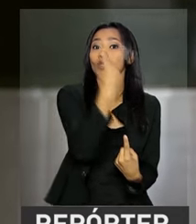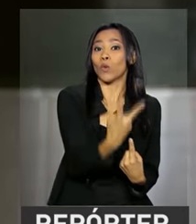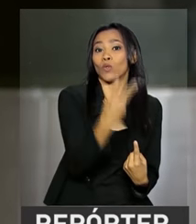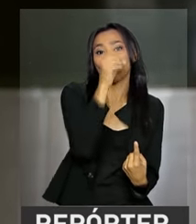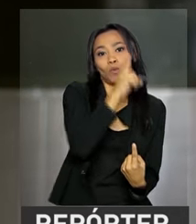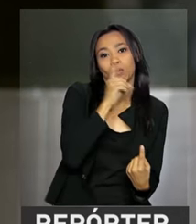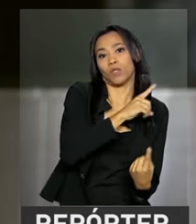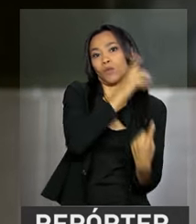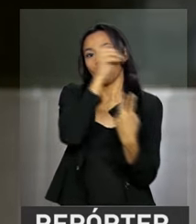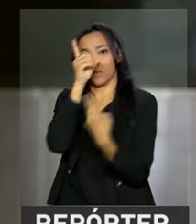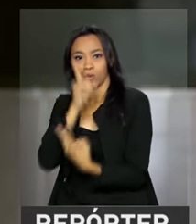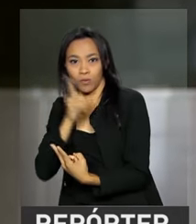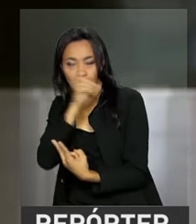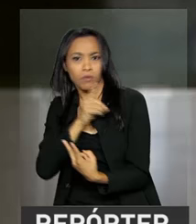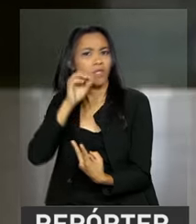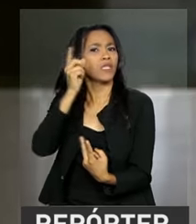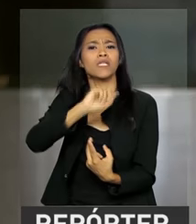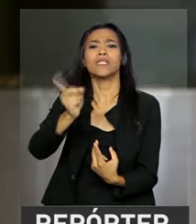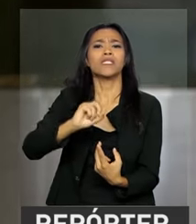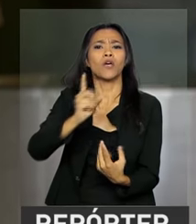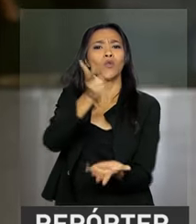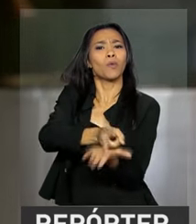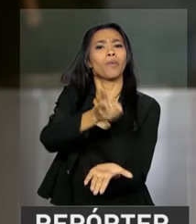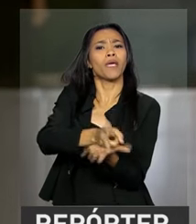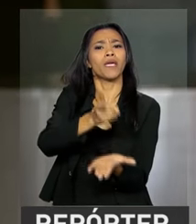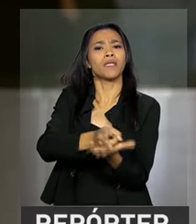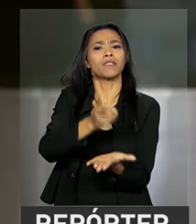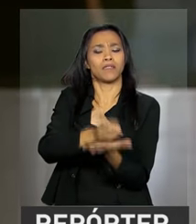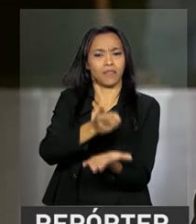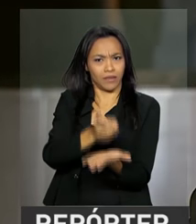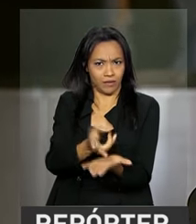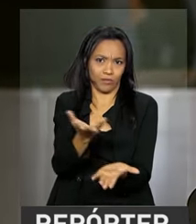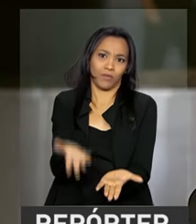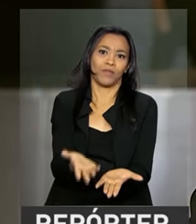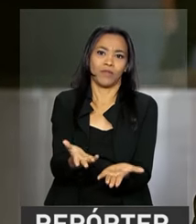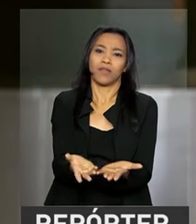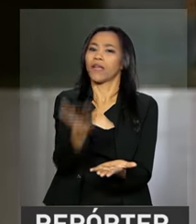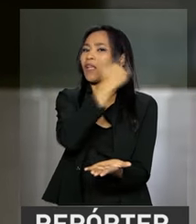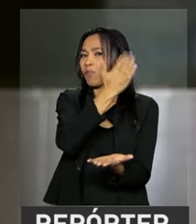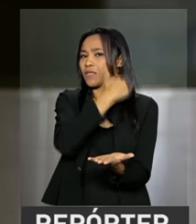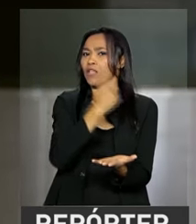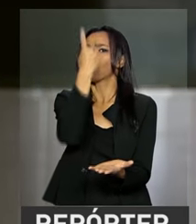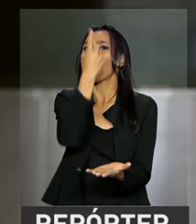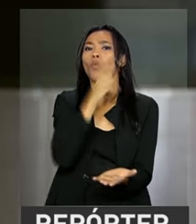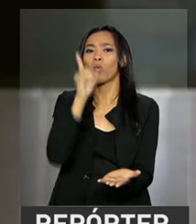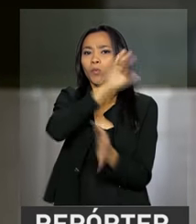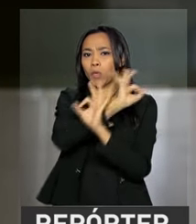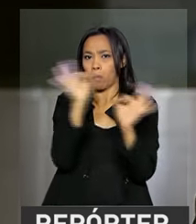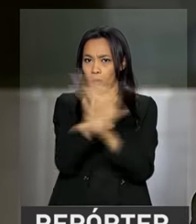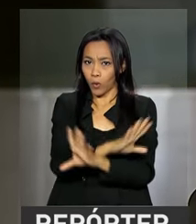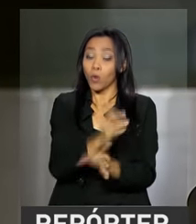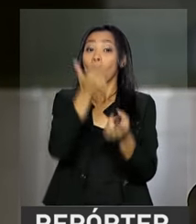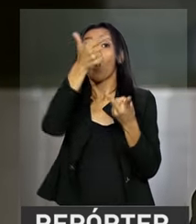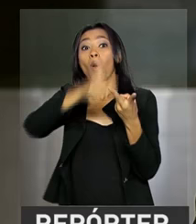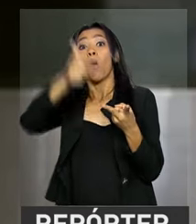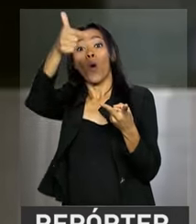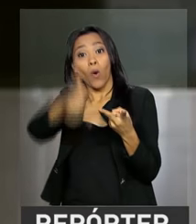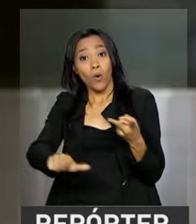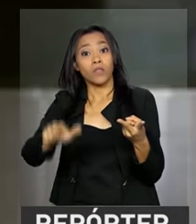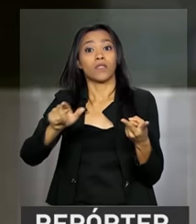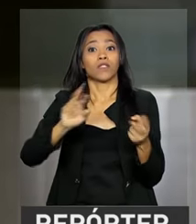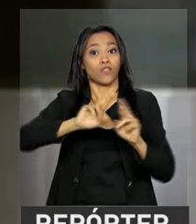domingos consecutivos e não mais no mesmo final de semana, como ocorria anteriormente. Uma outra mudança é